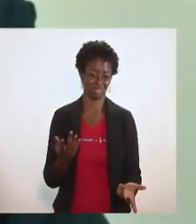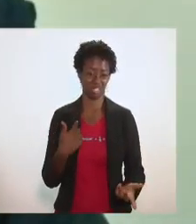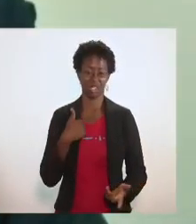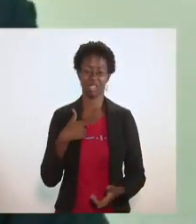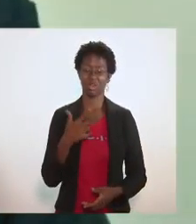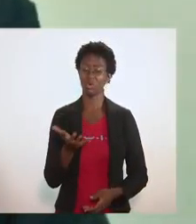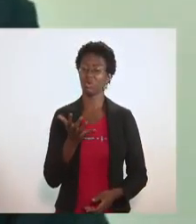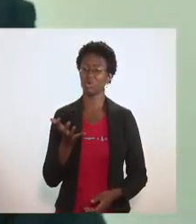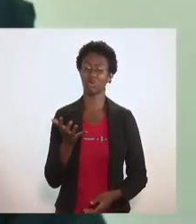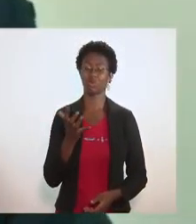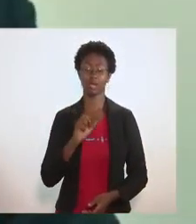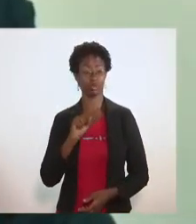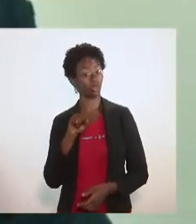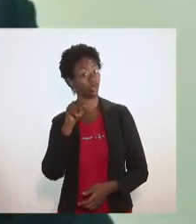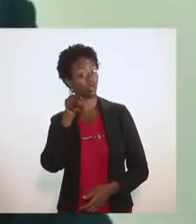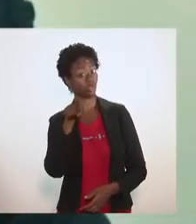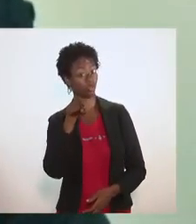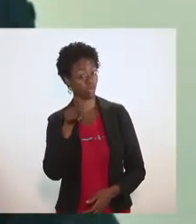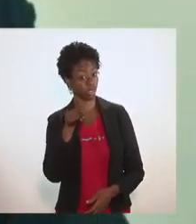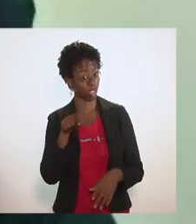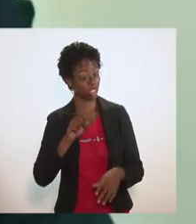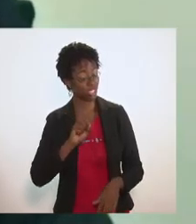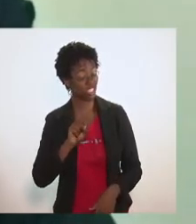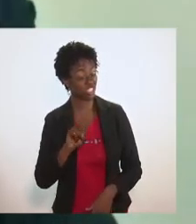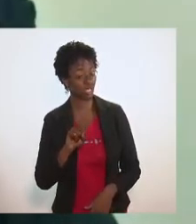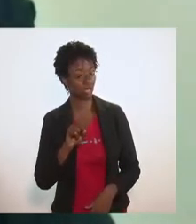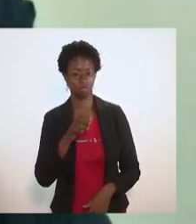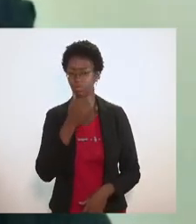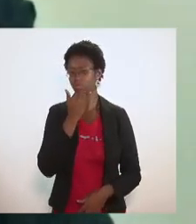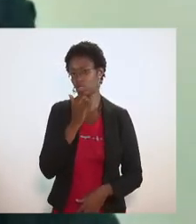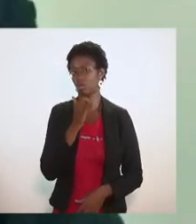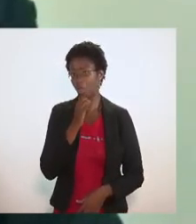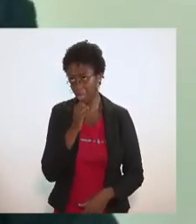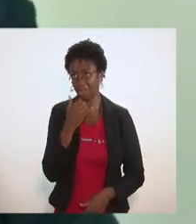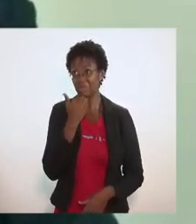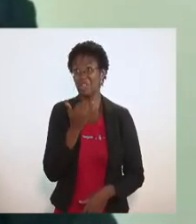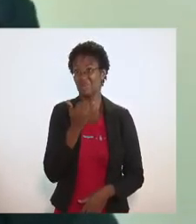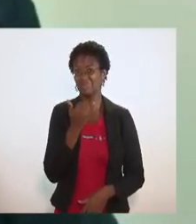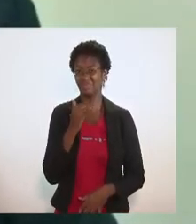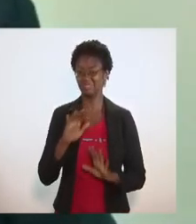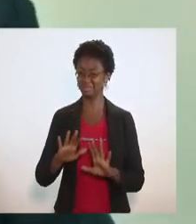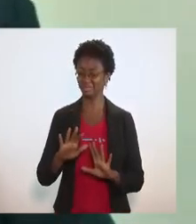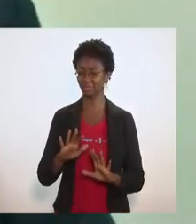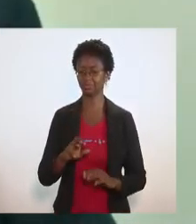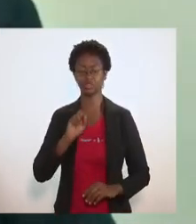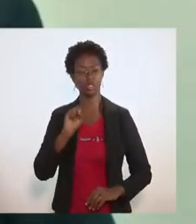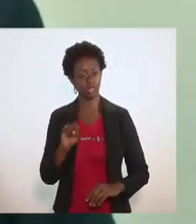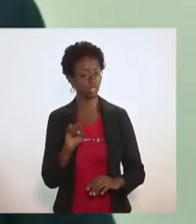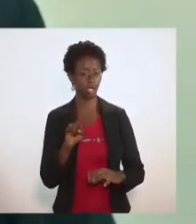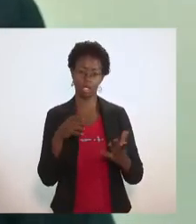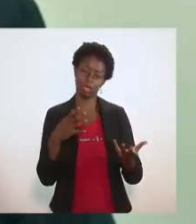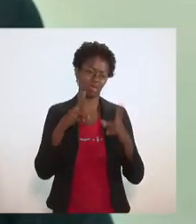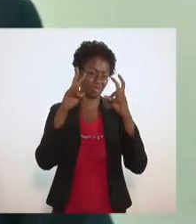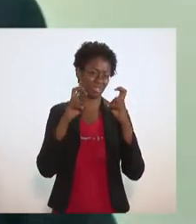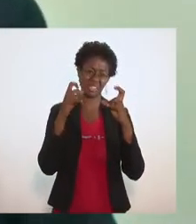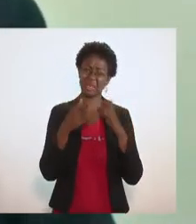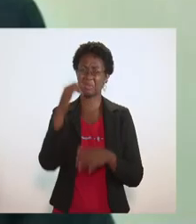emenda 1, 3, 4, 6, 9. É, tem razão. Contrário em 1. Eu queria votar, eu queria fazer voto